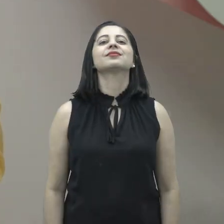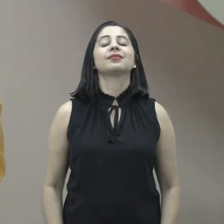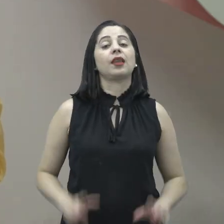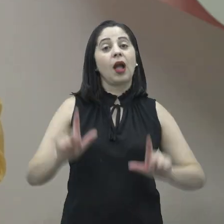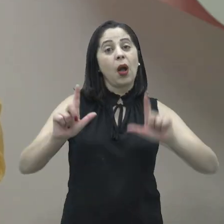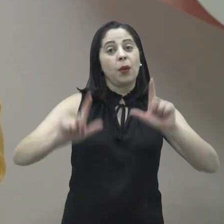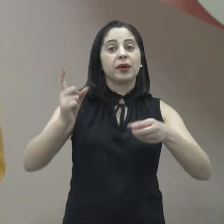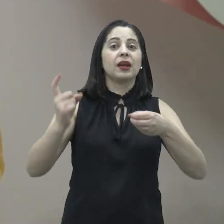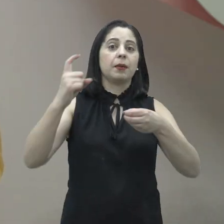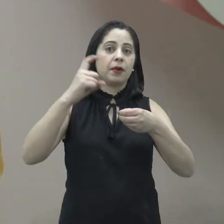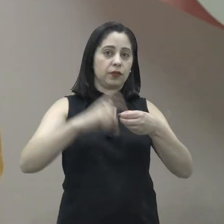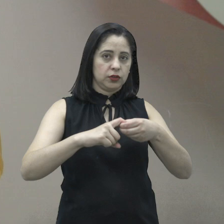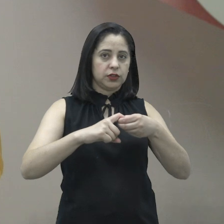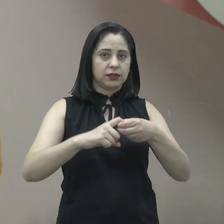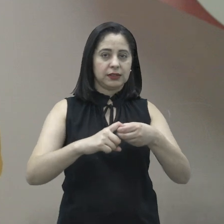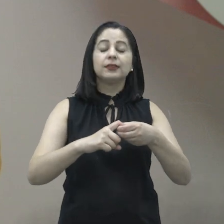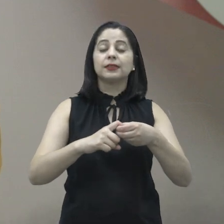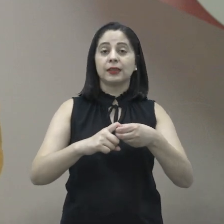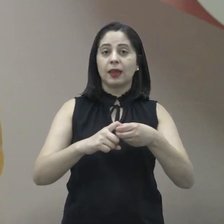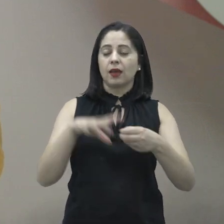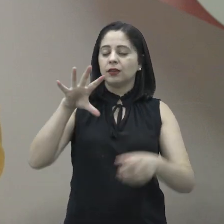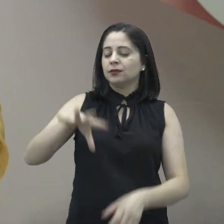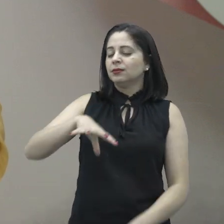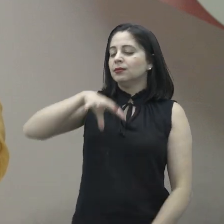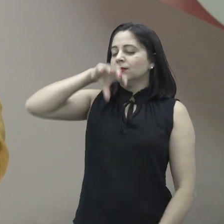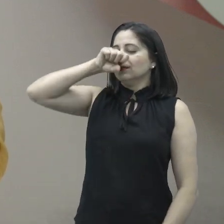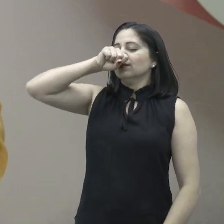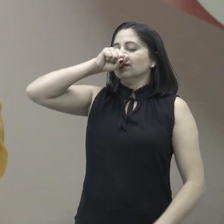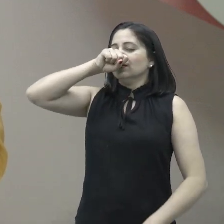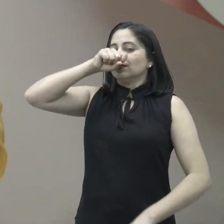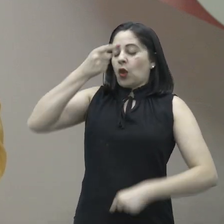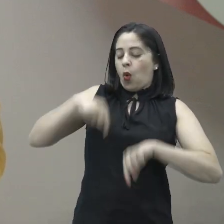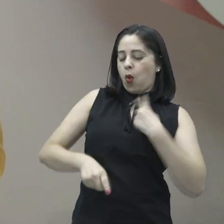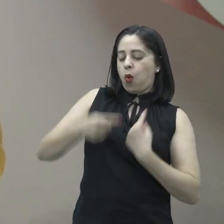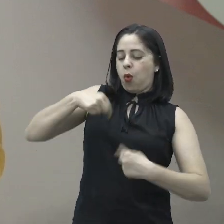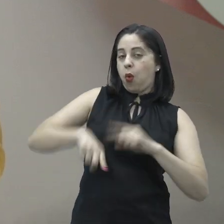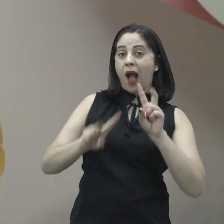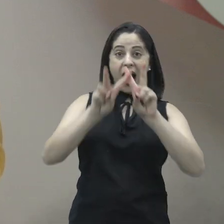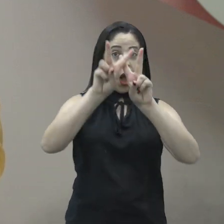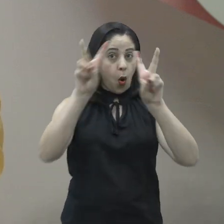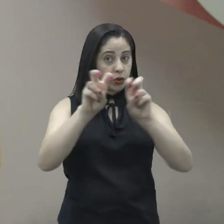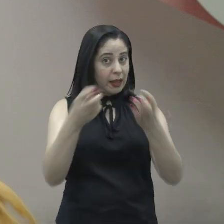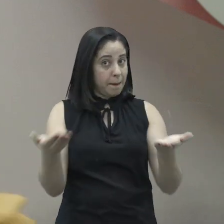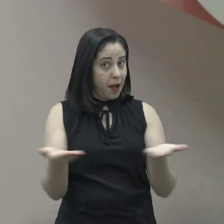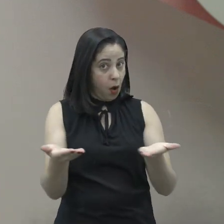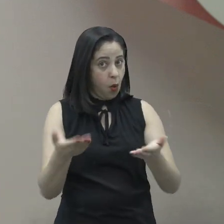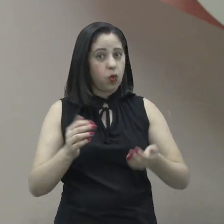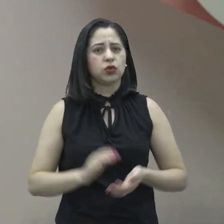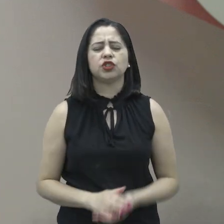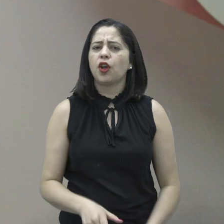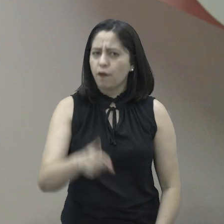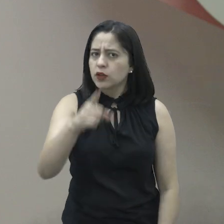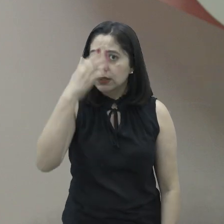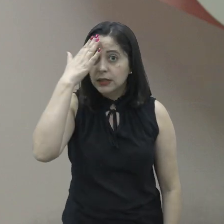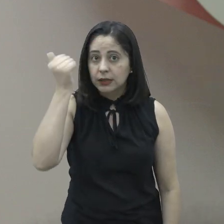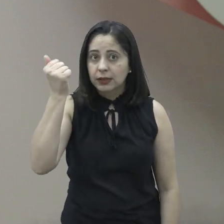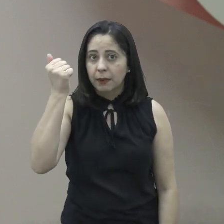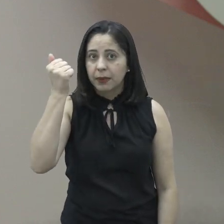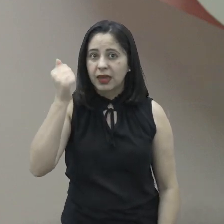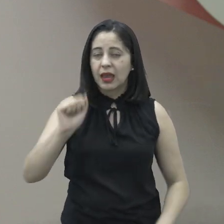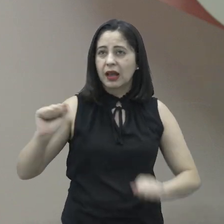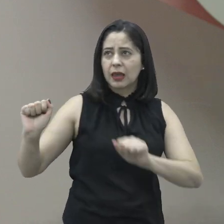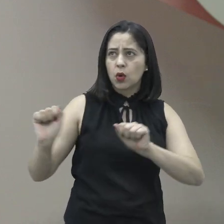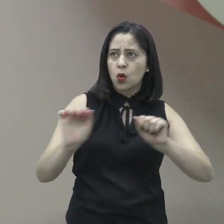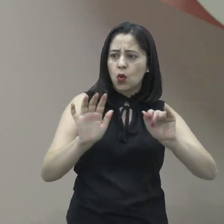Estamos de volta. Saúde do sistema respiratório é tema do De Bem com Você de hoje. Você sabia que a